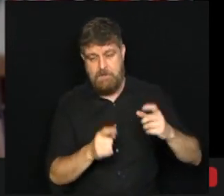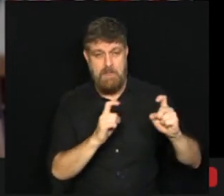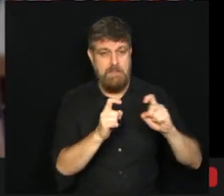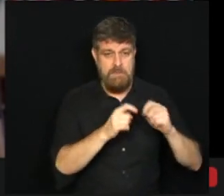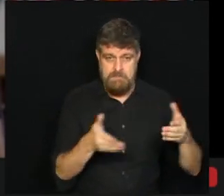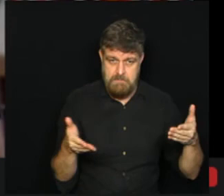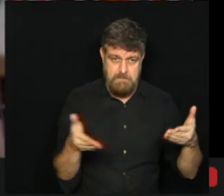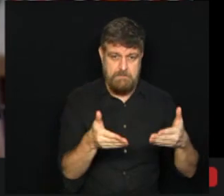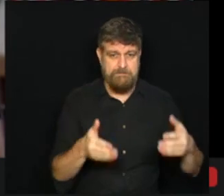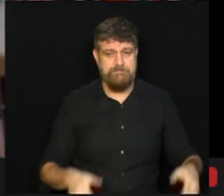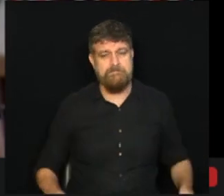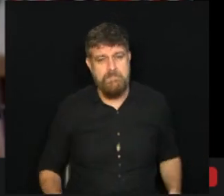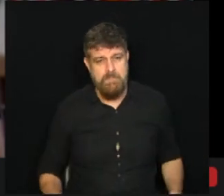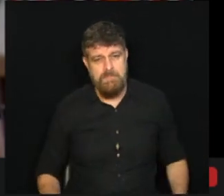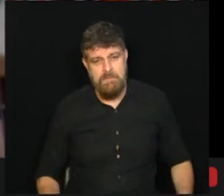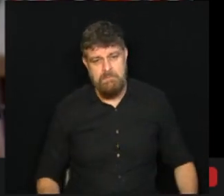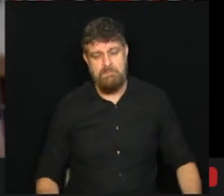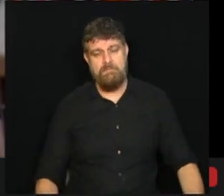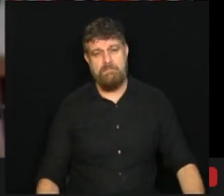reunião.